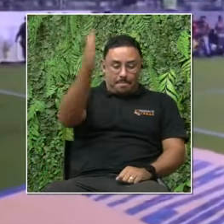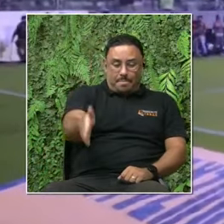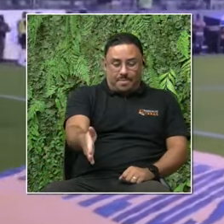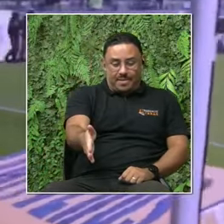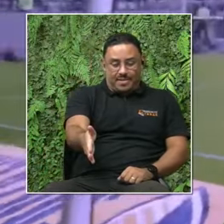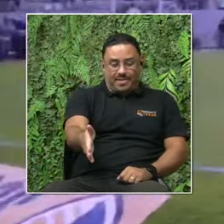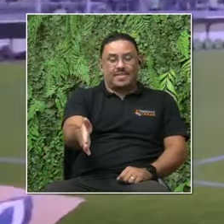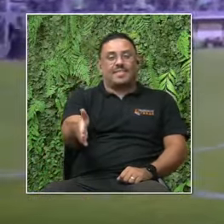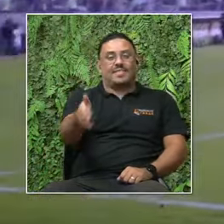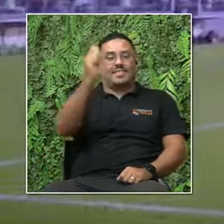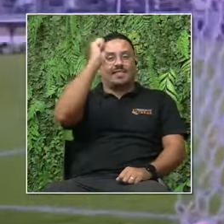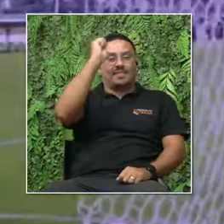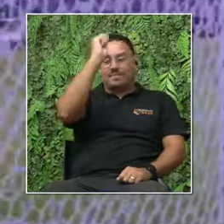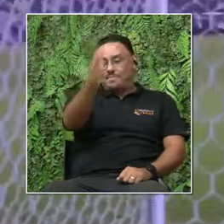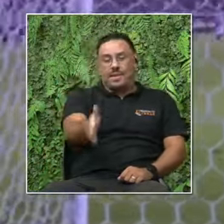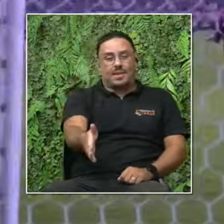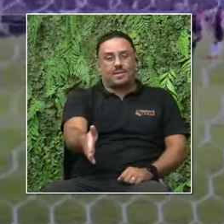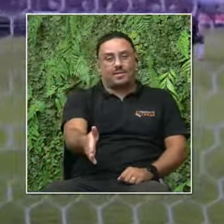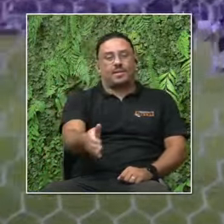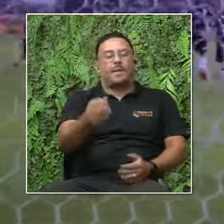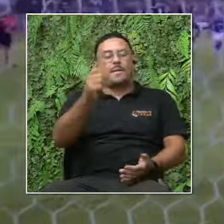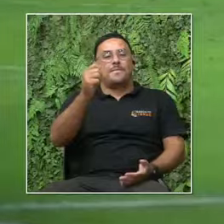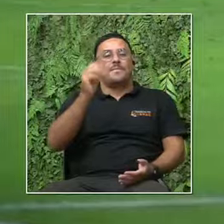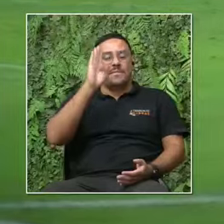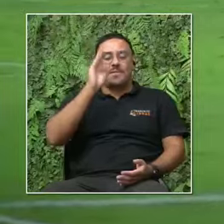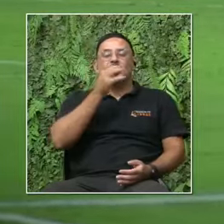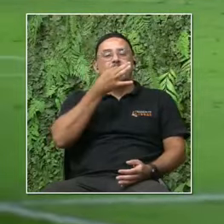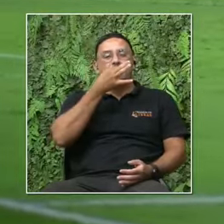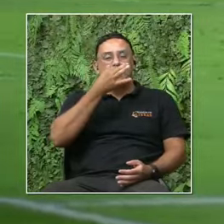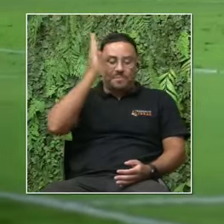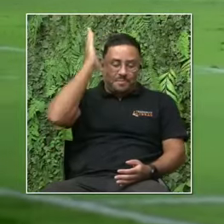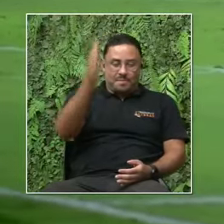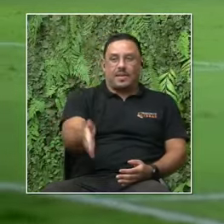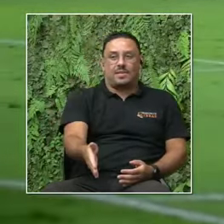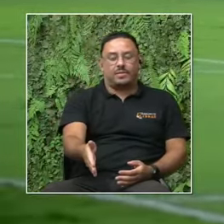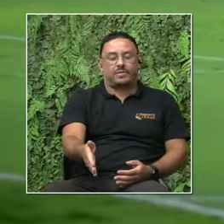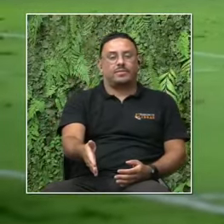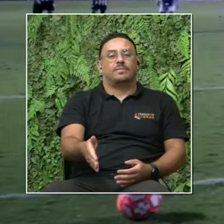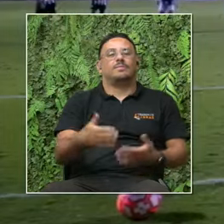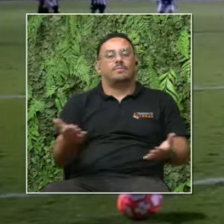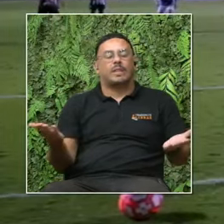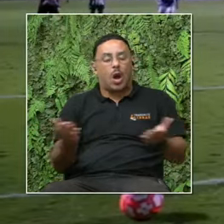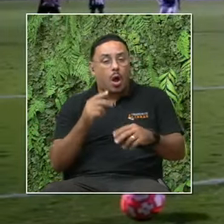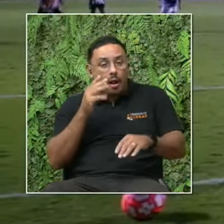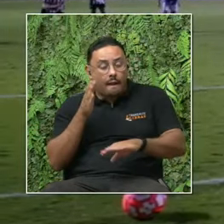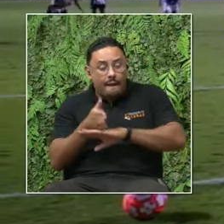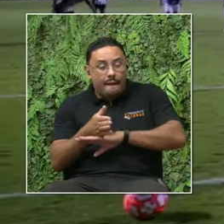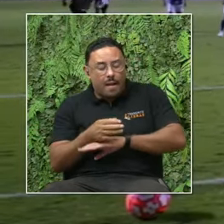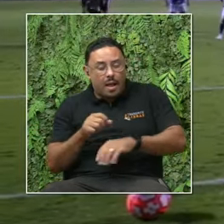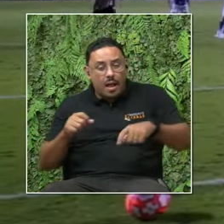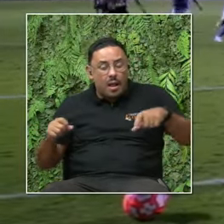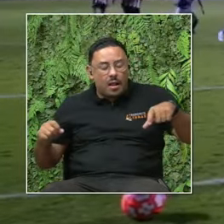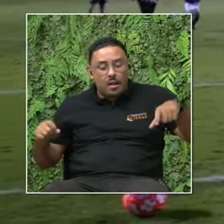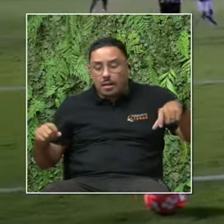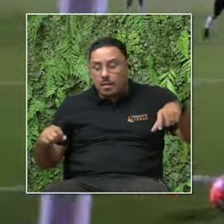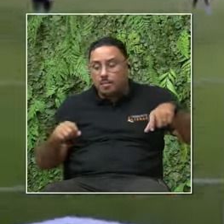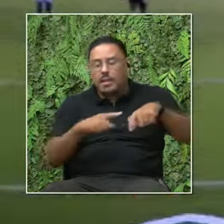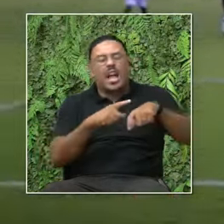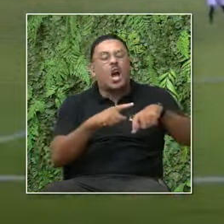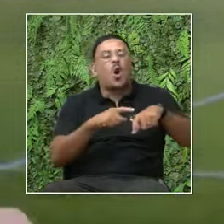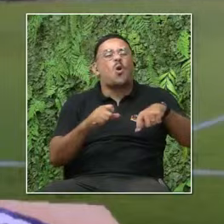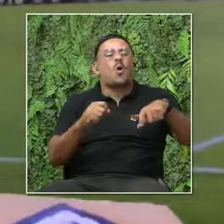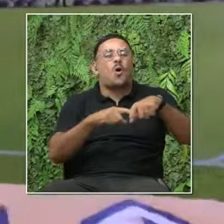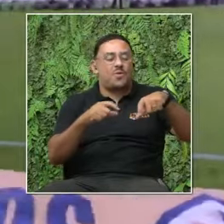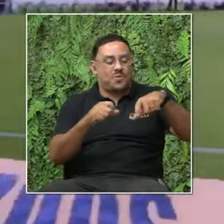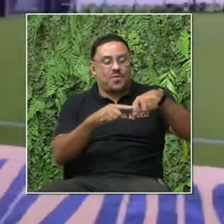marcou pênalti pênalti tá marcando pênalti atenção autorizado atenção